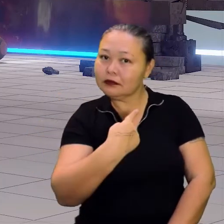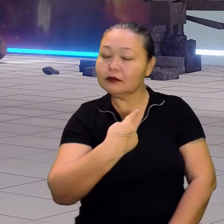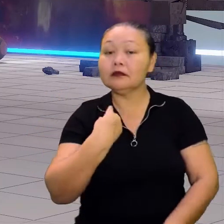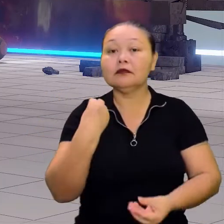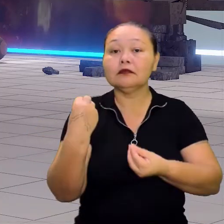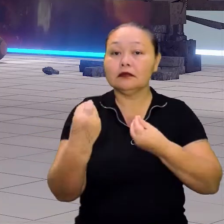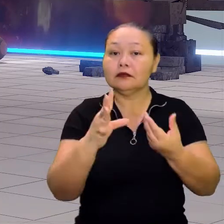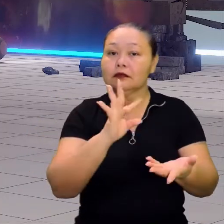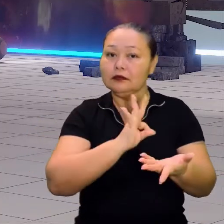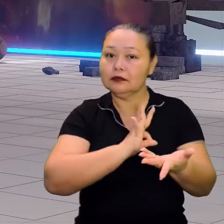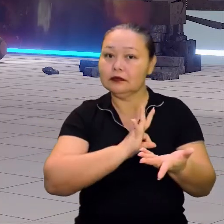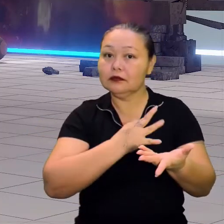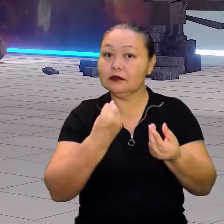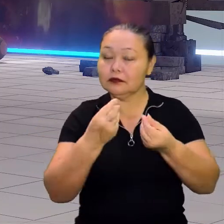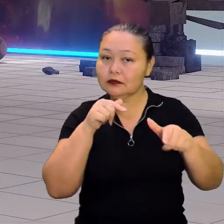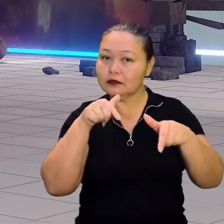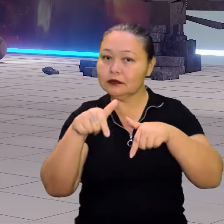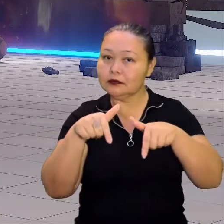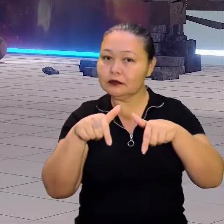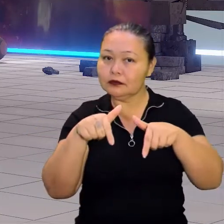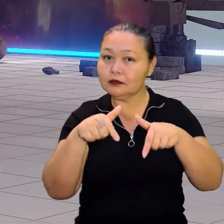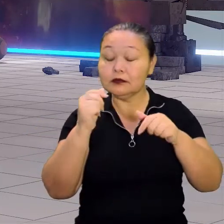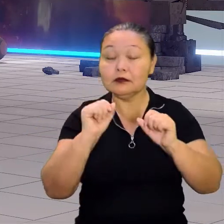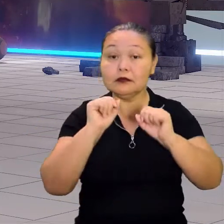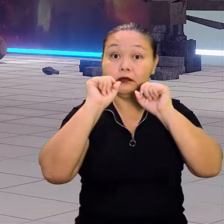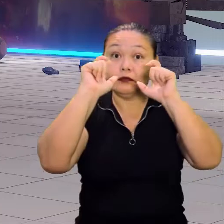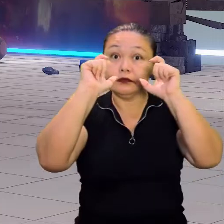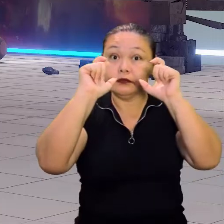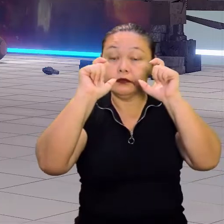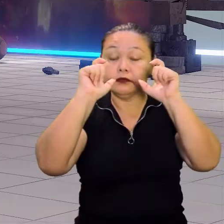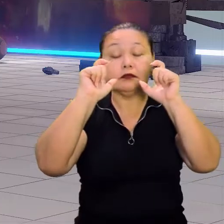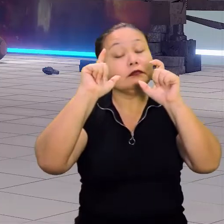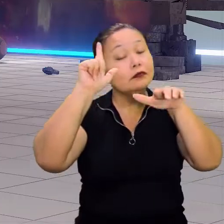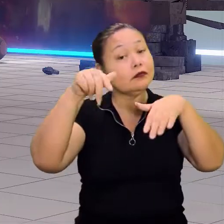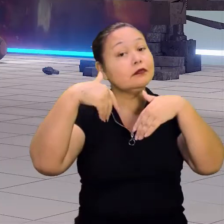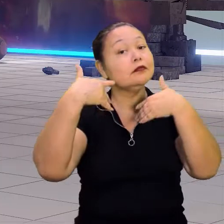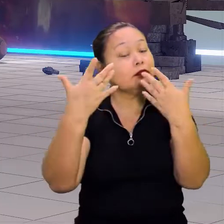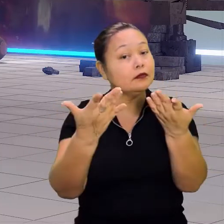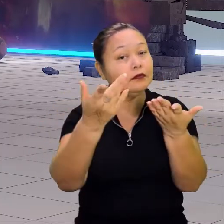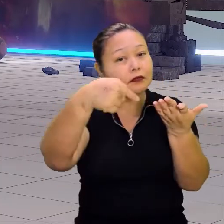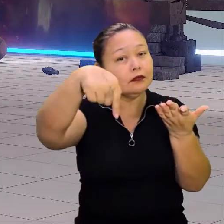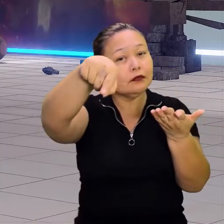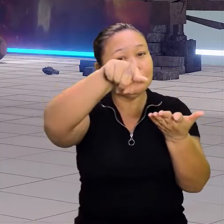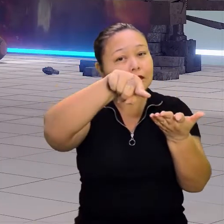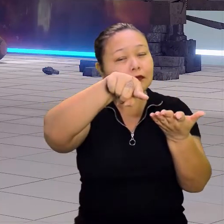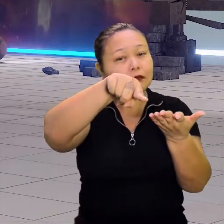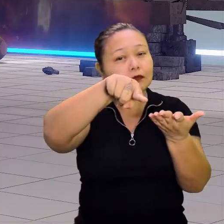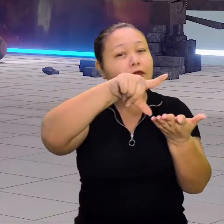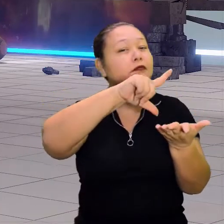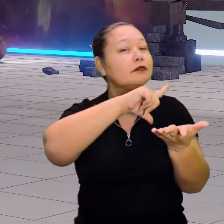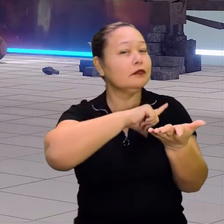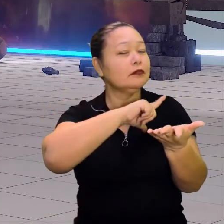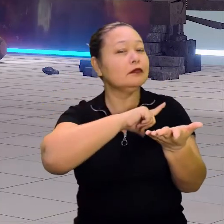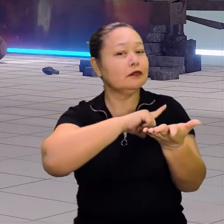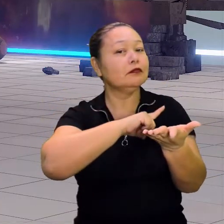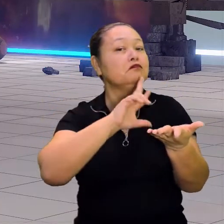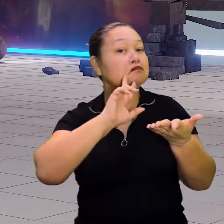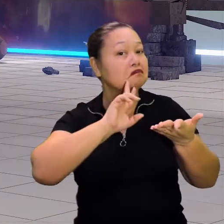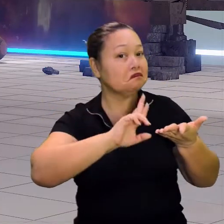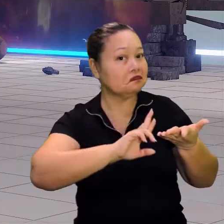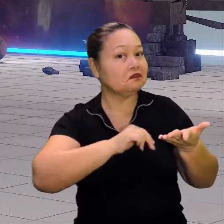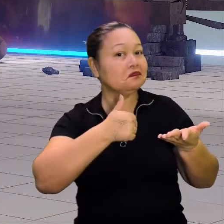de trabalhar. É só ficar prestando atenção e, com certeza, vocês vão ter um bom